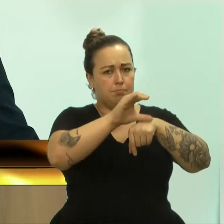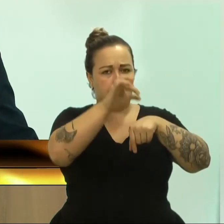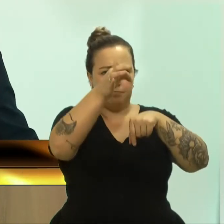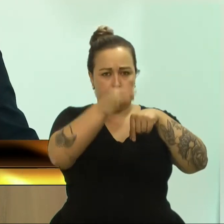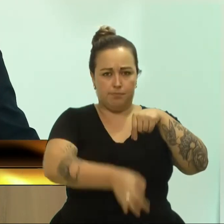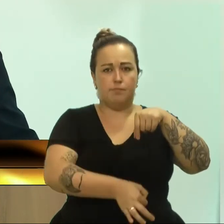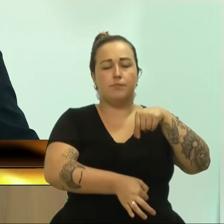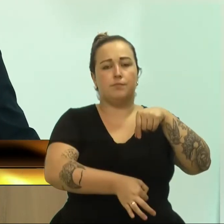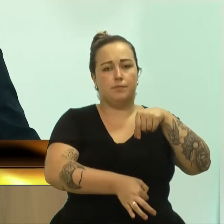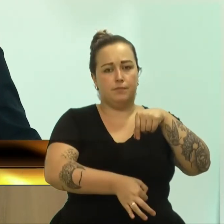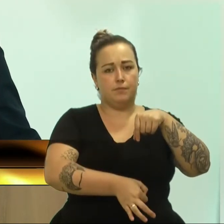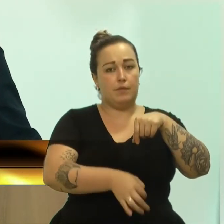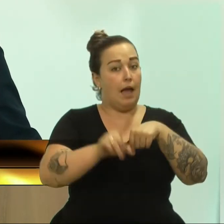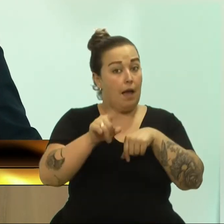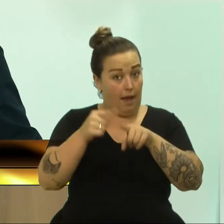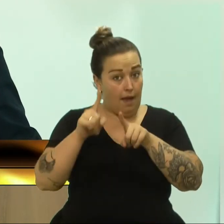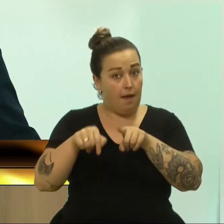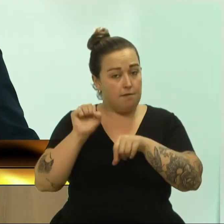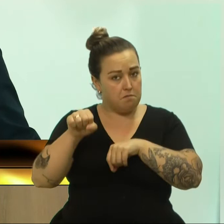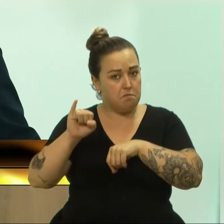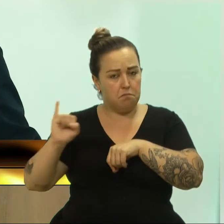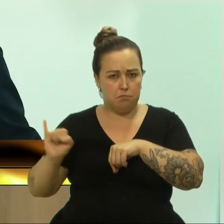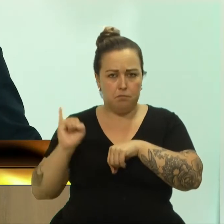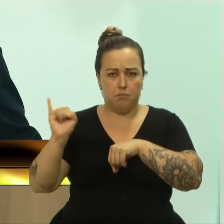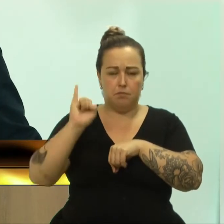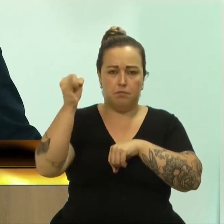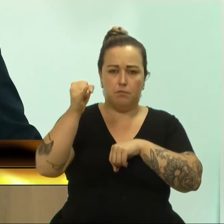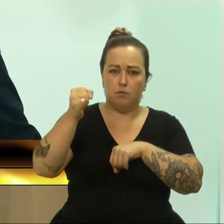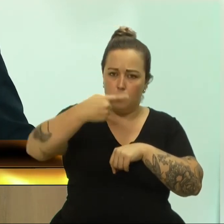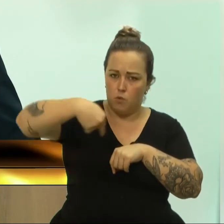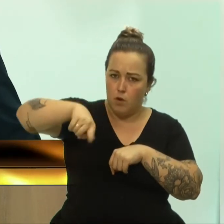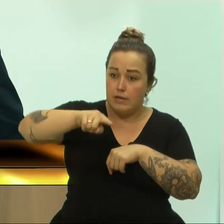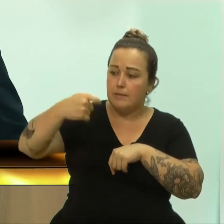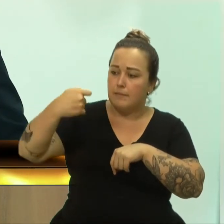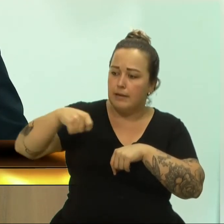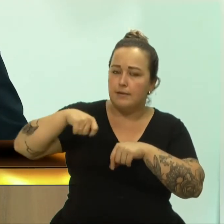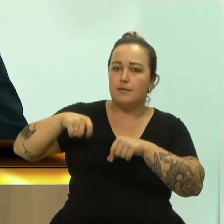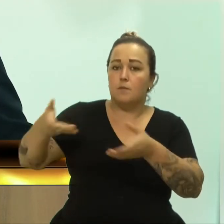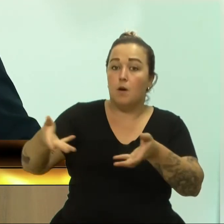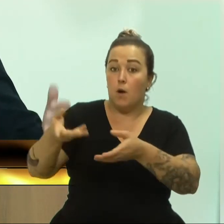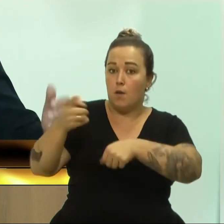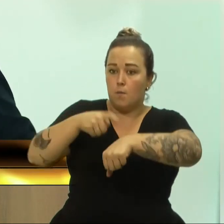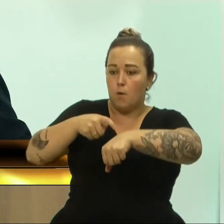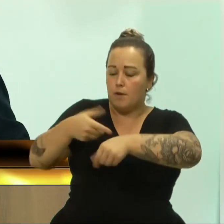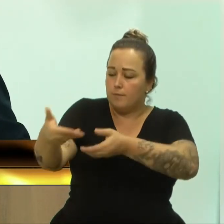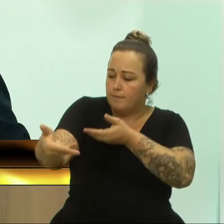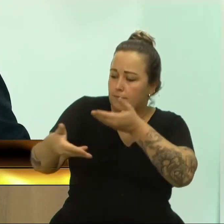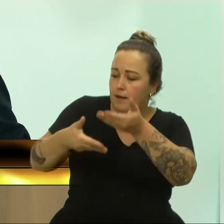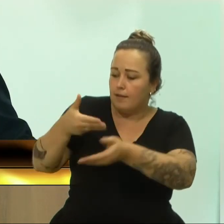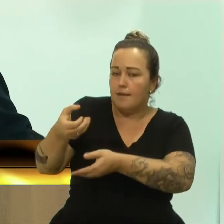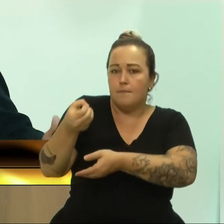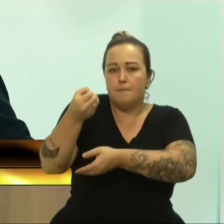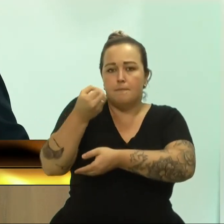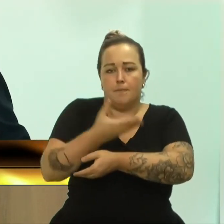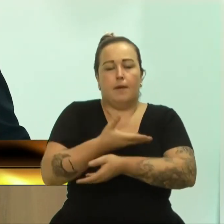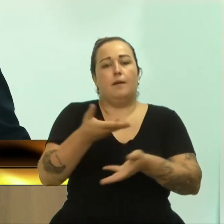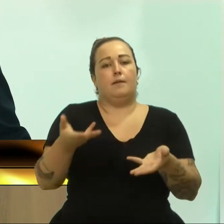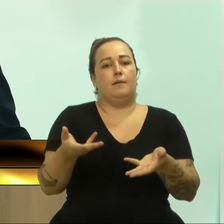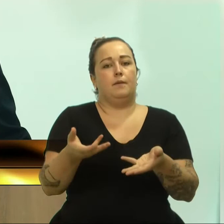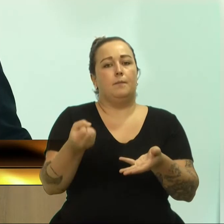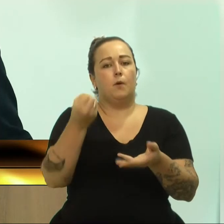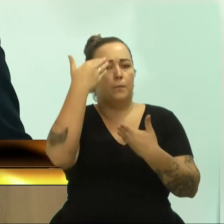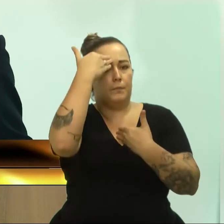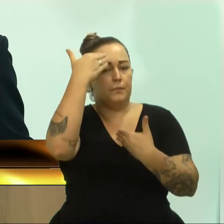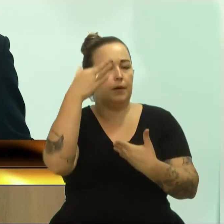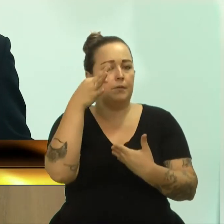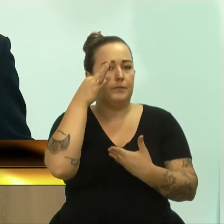é importante e é assim que nós temos que tratar este momento aqui. Então, mais uma vez, muito obrigado pela presença de